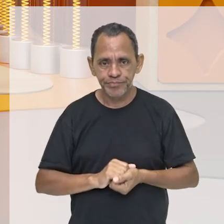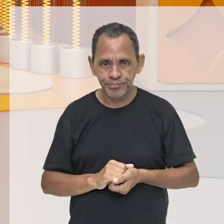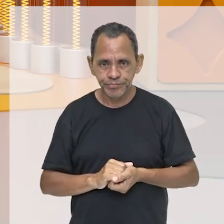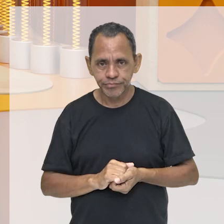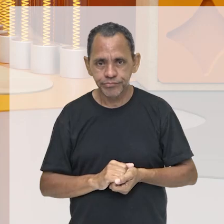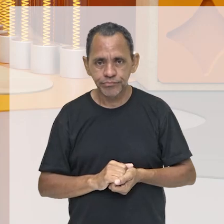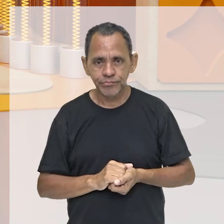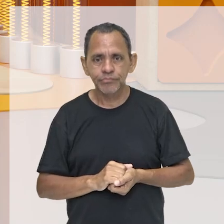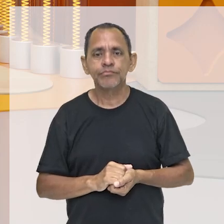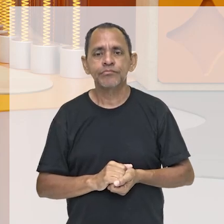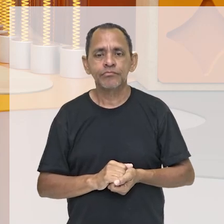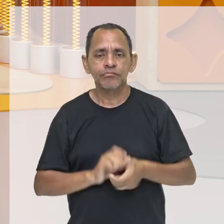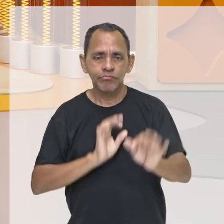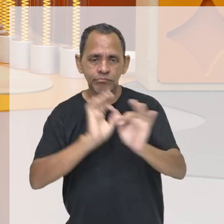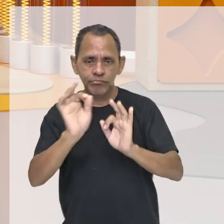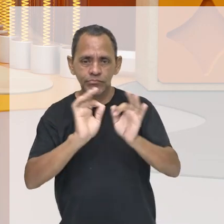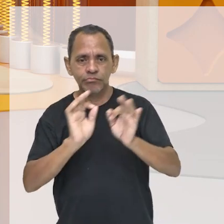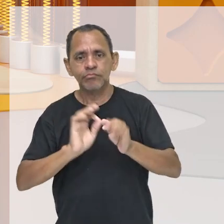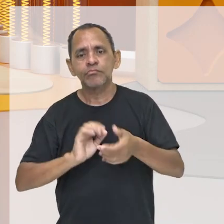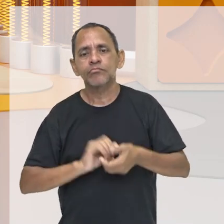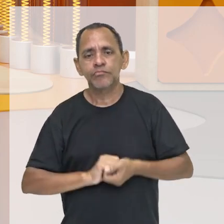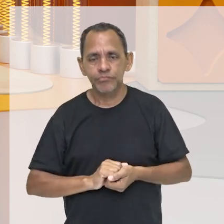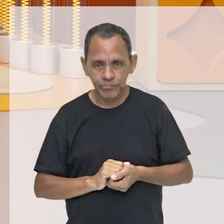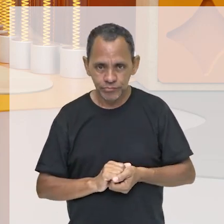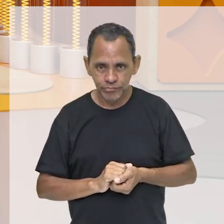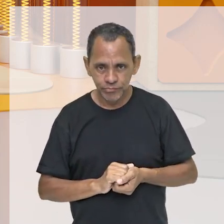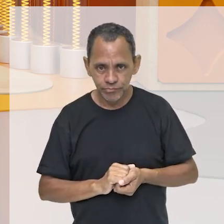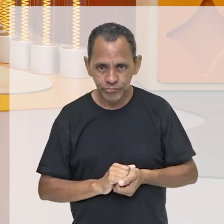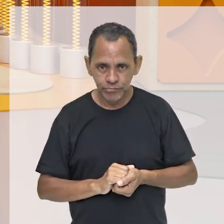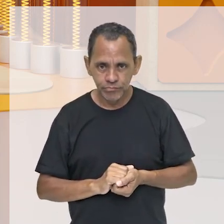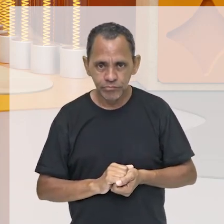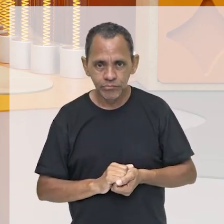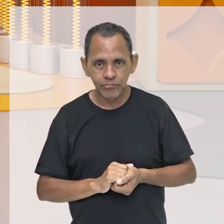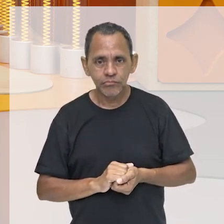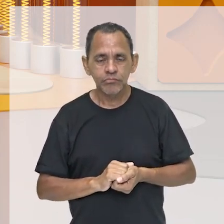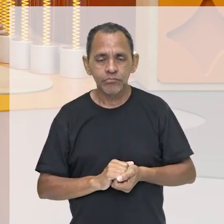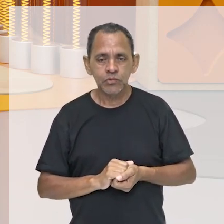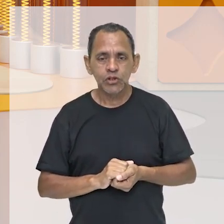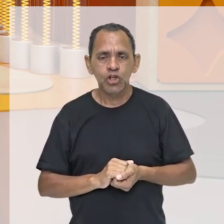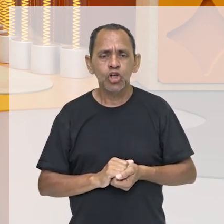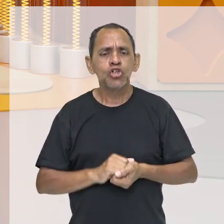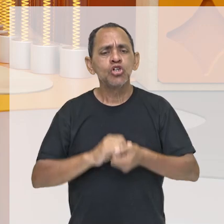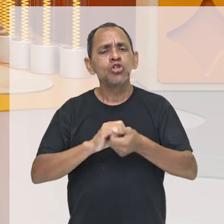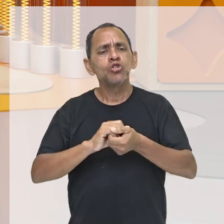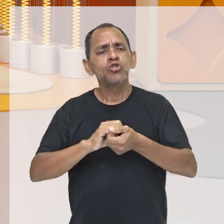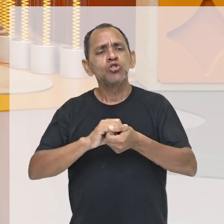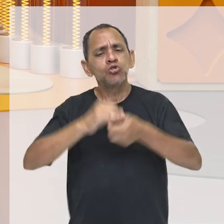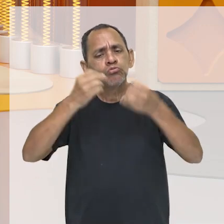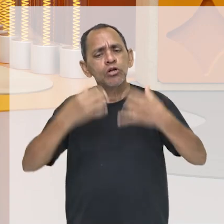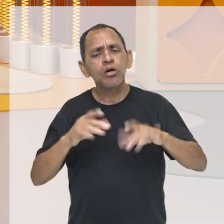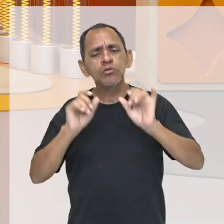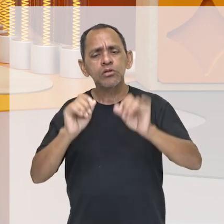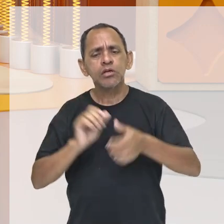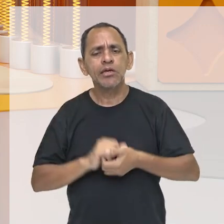preparada pela nossa produção. Quando a gente fala em civilização, nós não falamos assim de